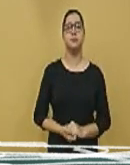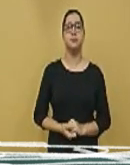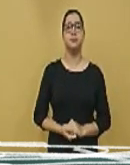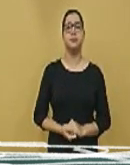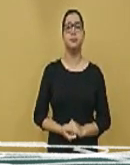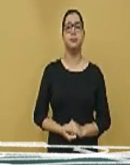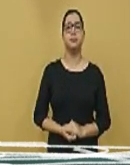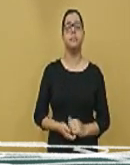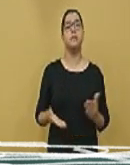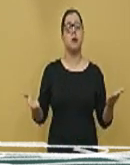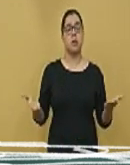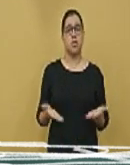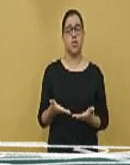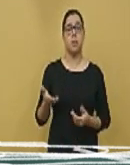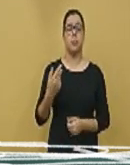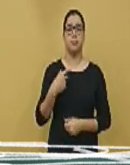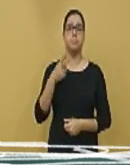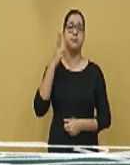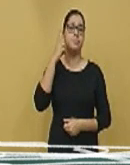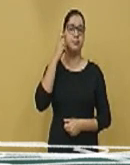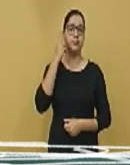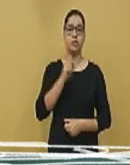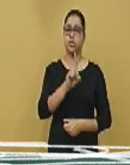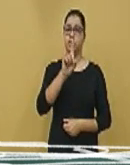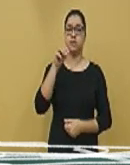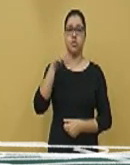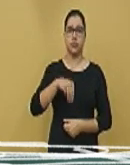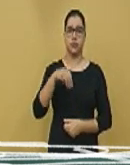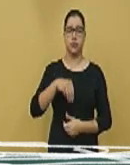Professor Etienne, um minuto.